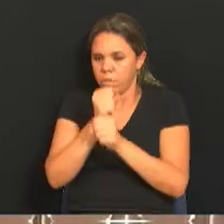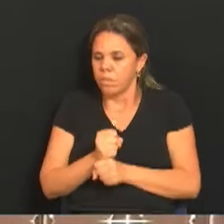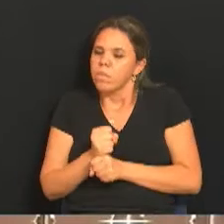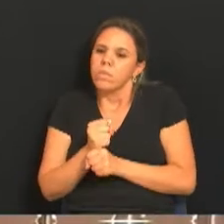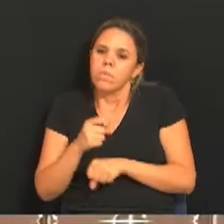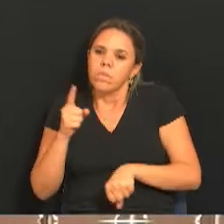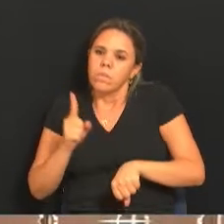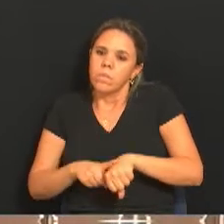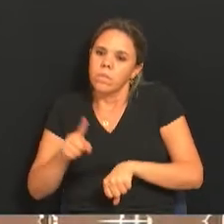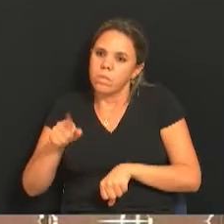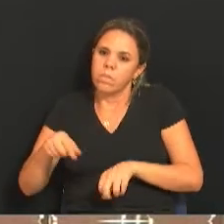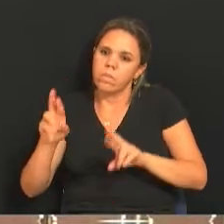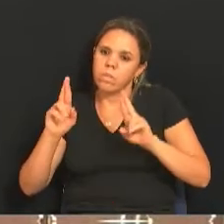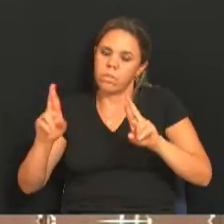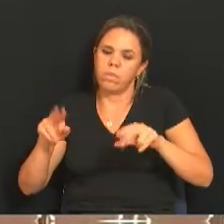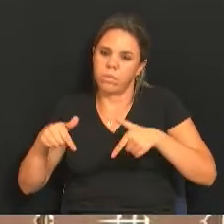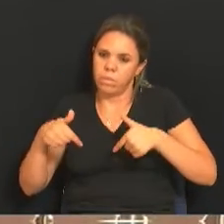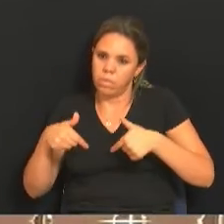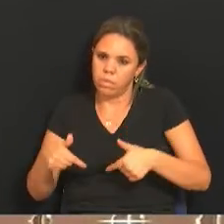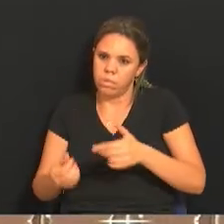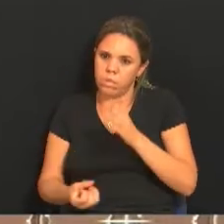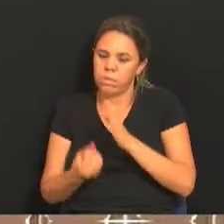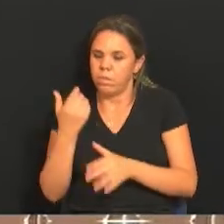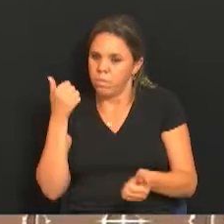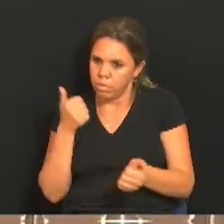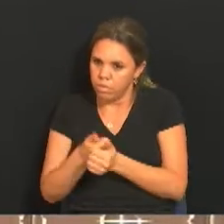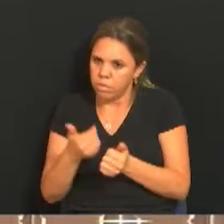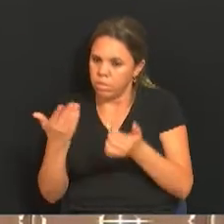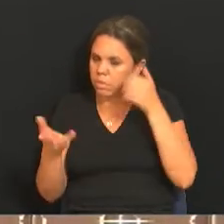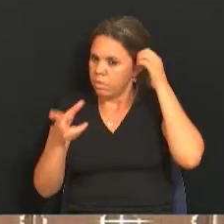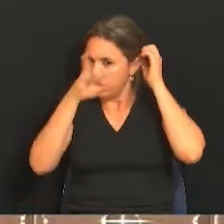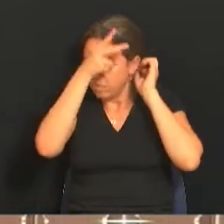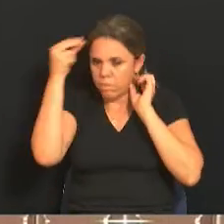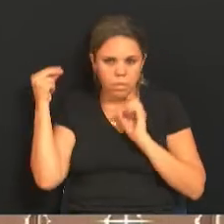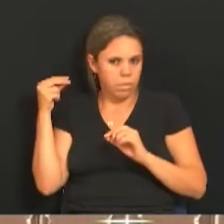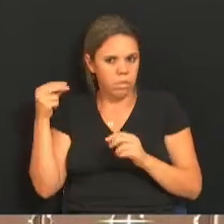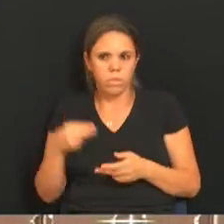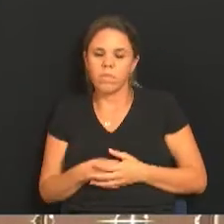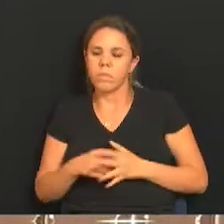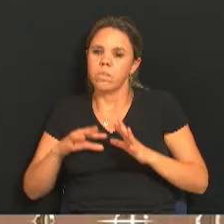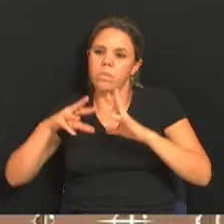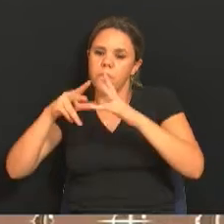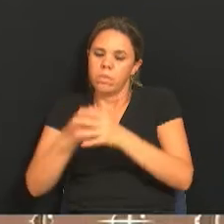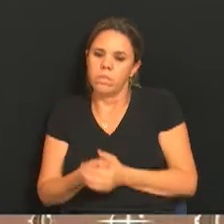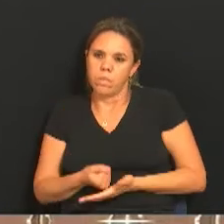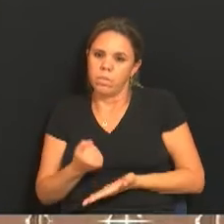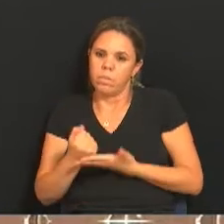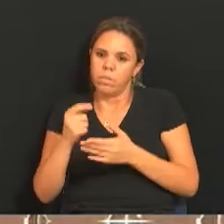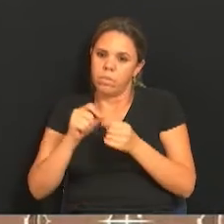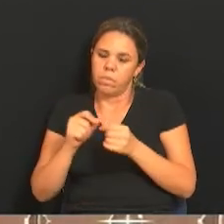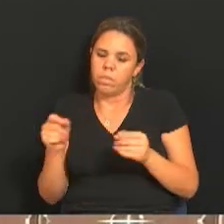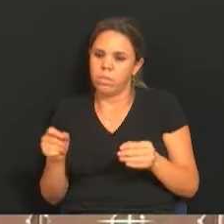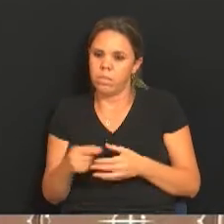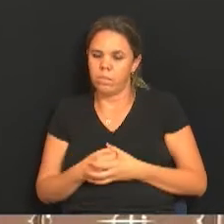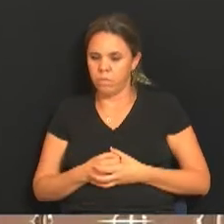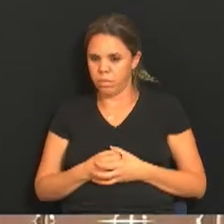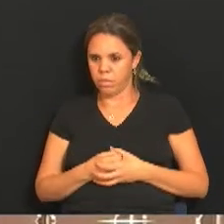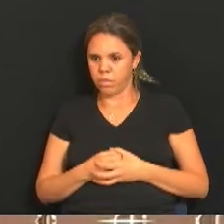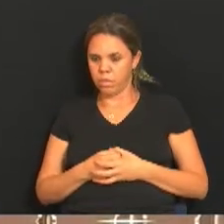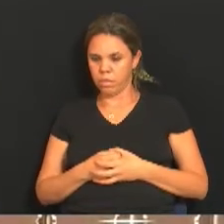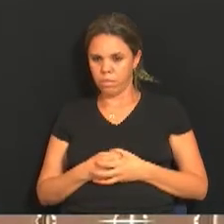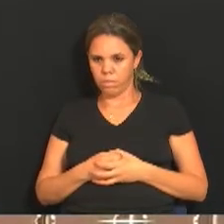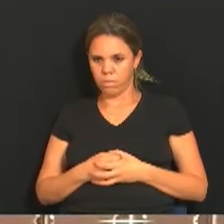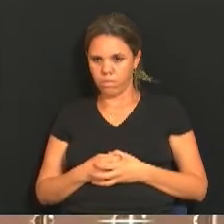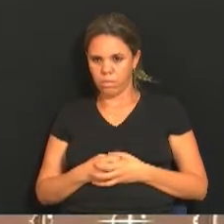eu espero que essa iniciativa surja em breve, da prefeitura, chamando todos para a gente fazer uma composição e com